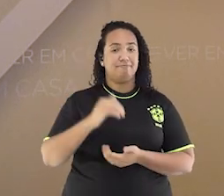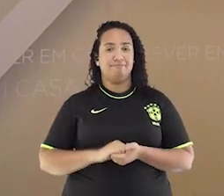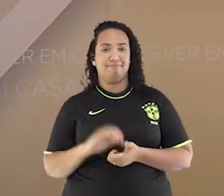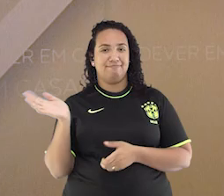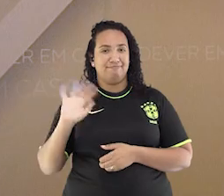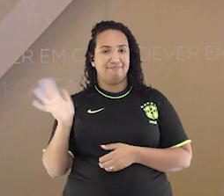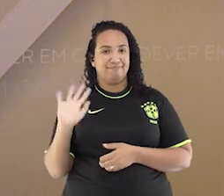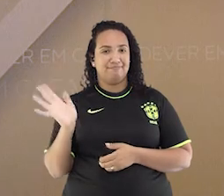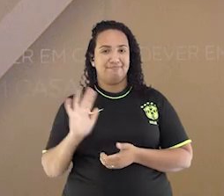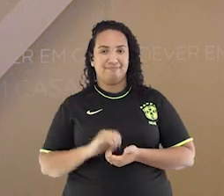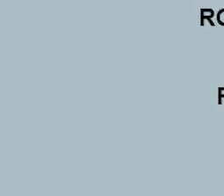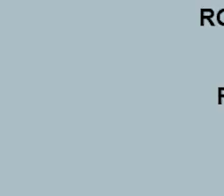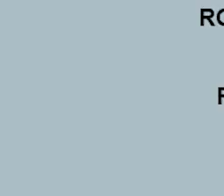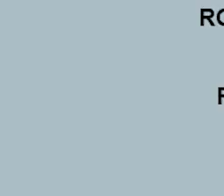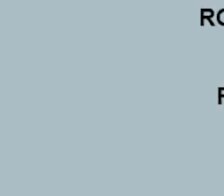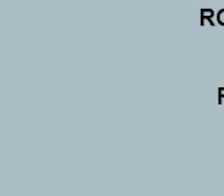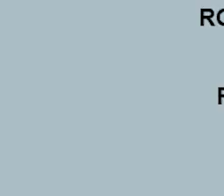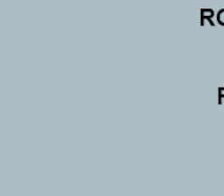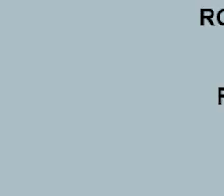Tchau!